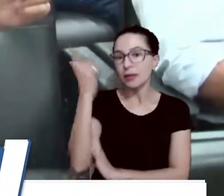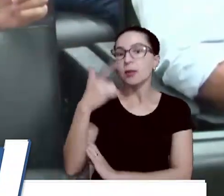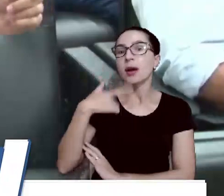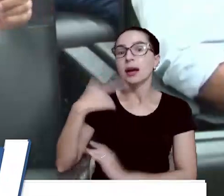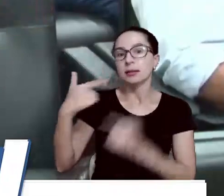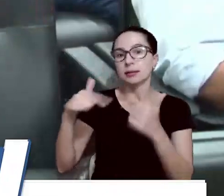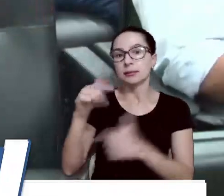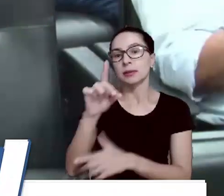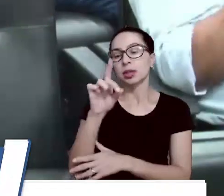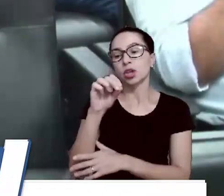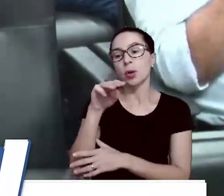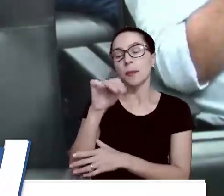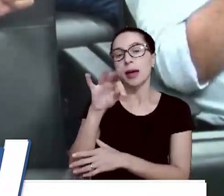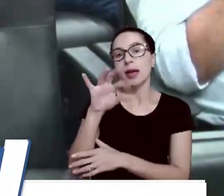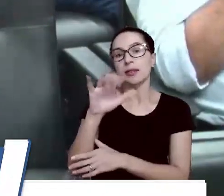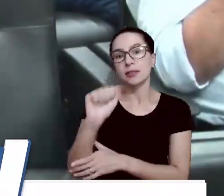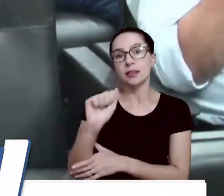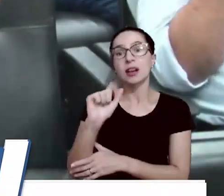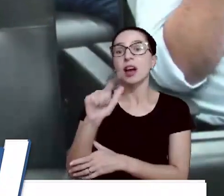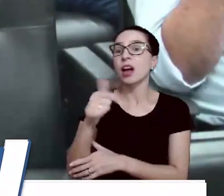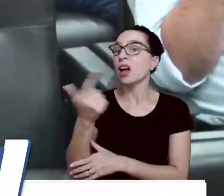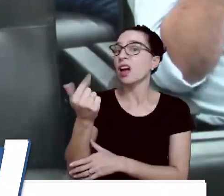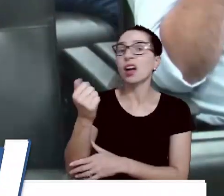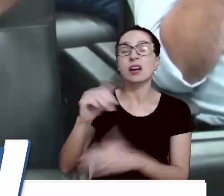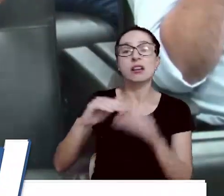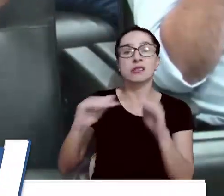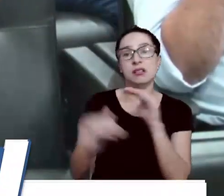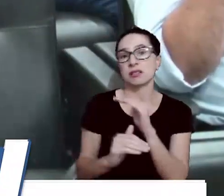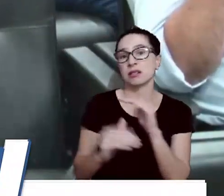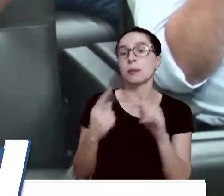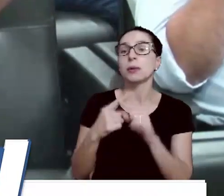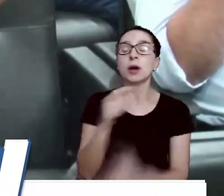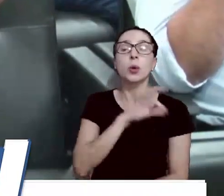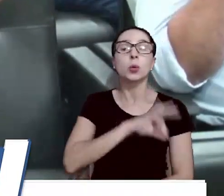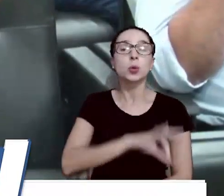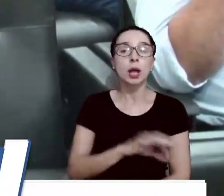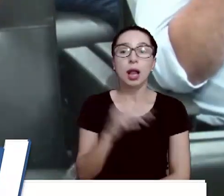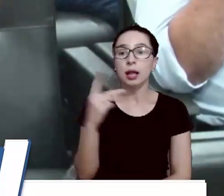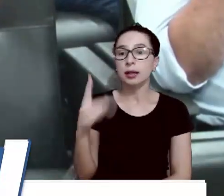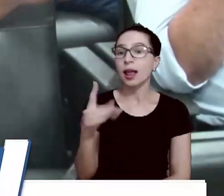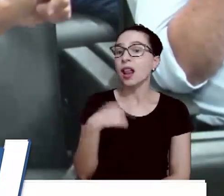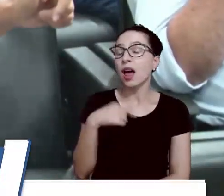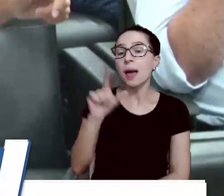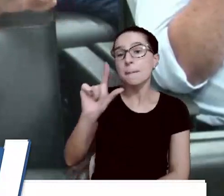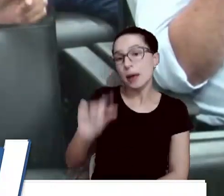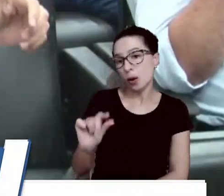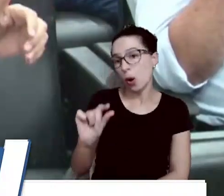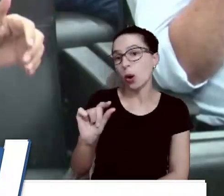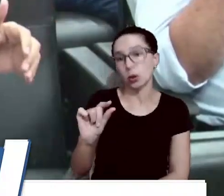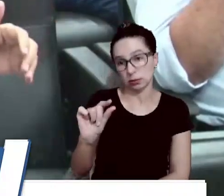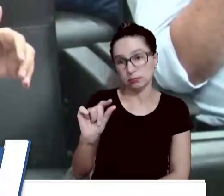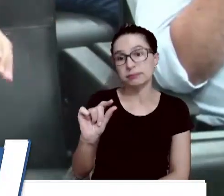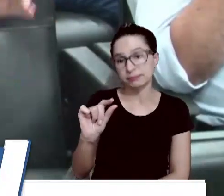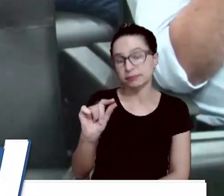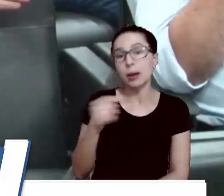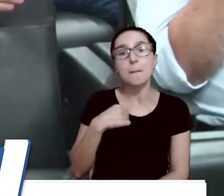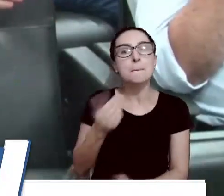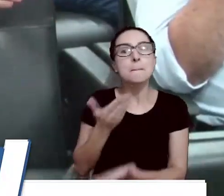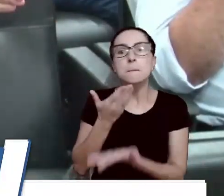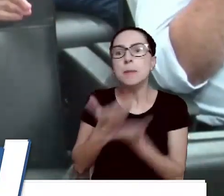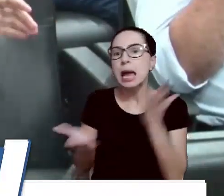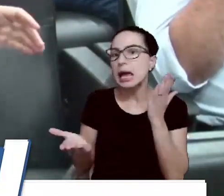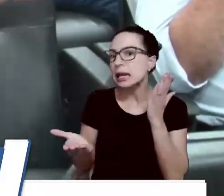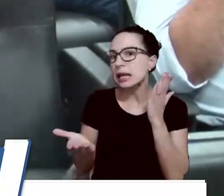a classe menos favorecida, porque o salário dela é menor. Então, ela perdeu a